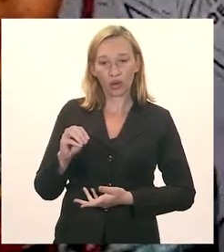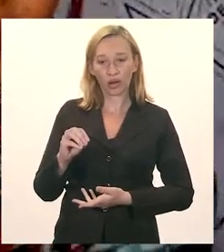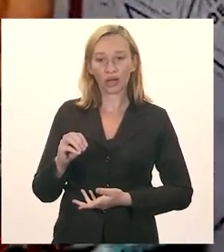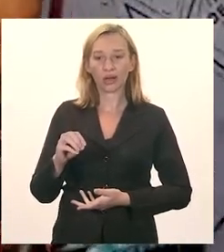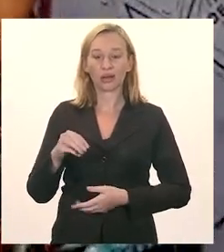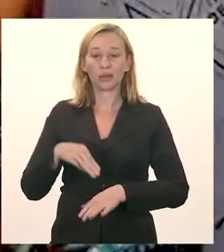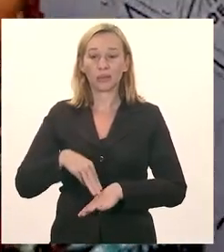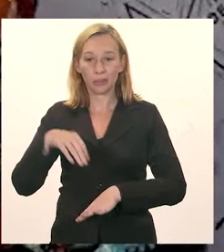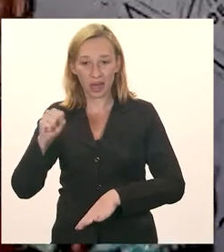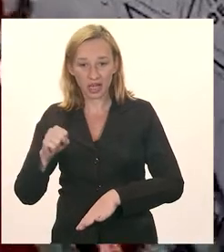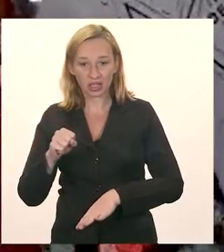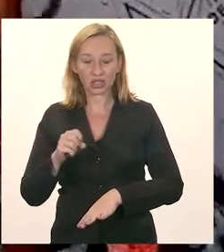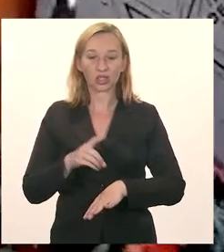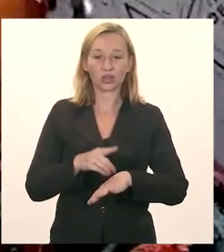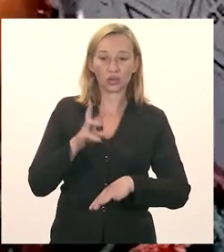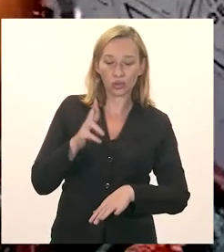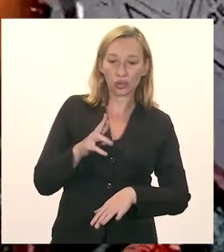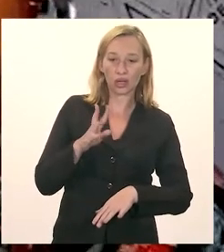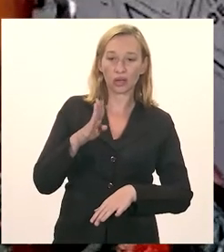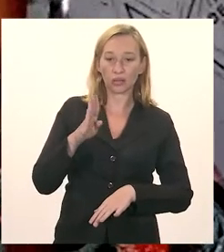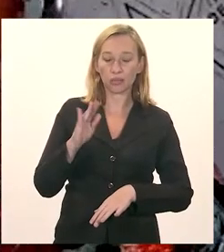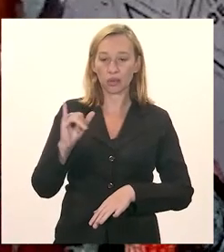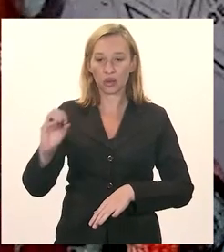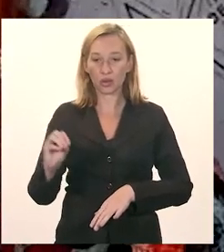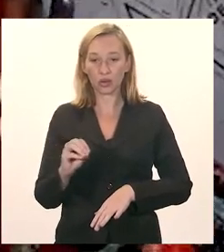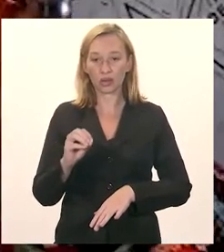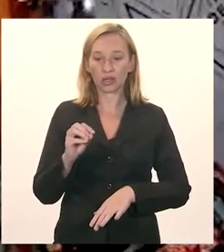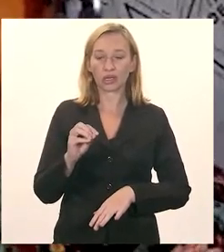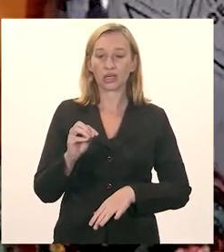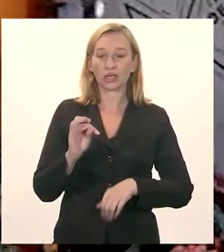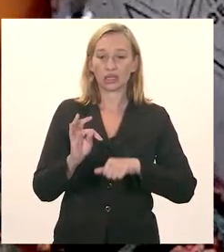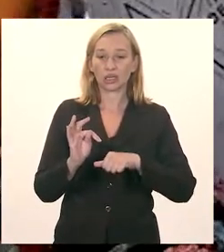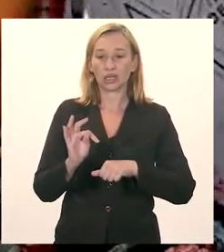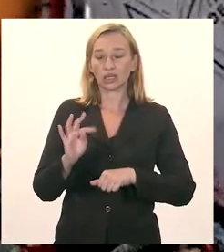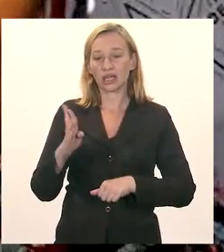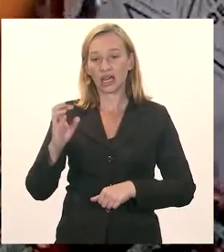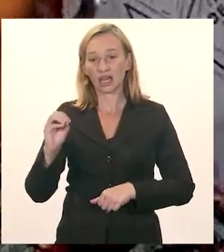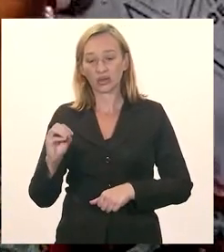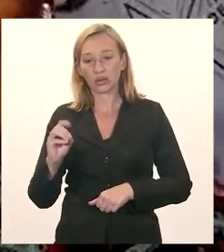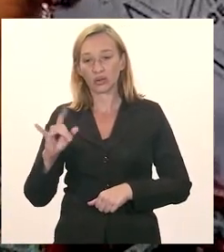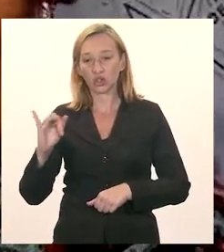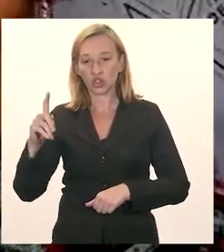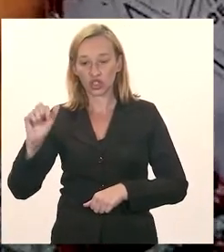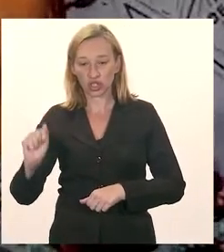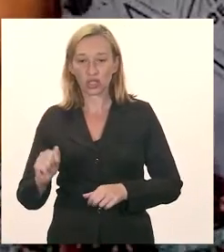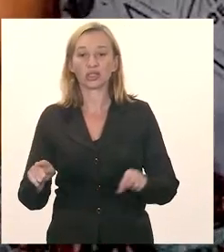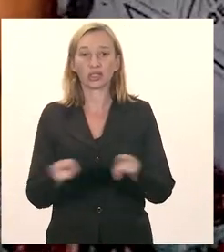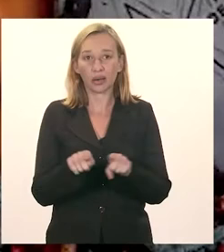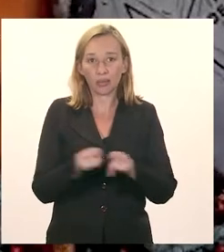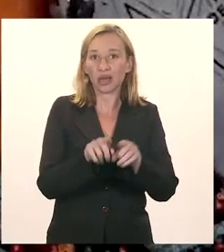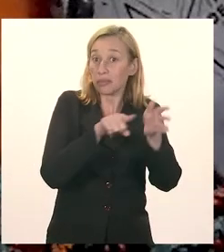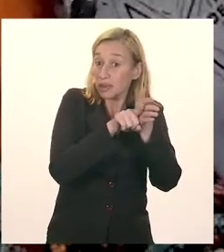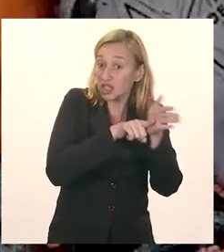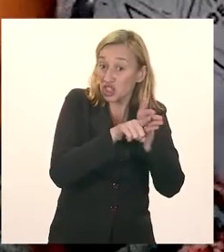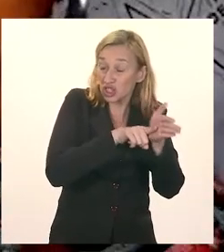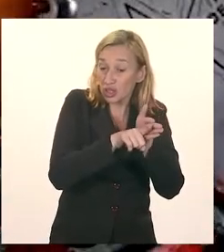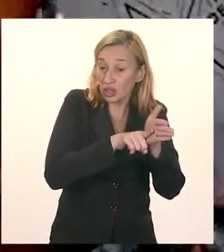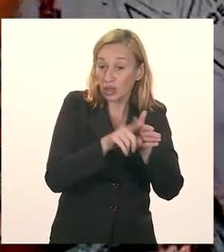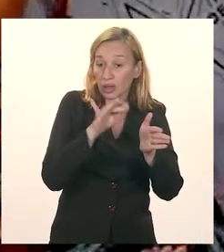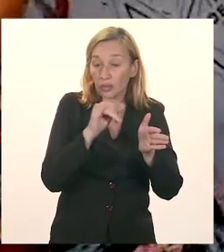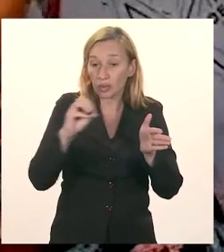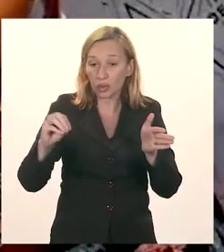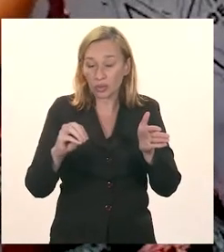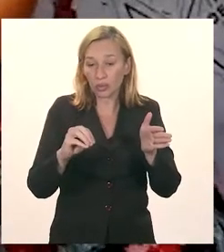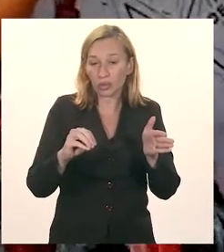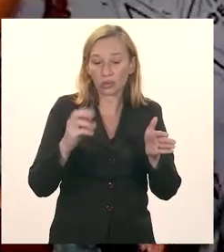sou mestre e doutora em biotecnologia, mas eu também sou pesquisadora